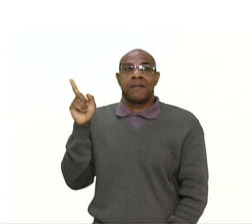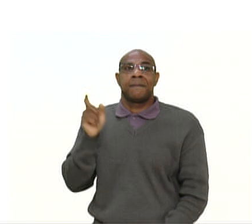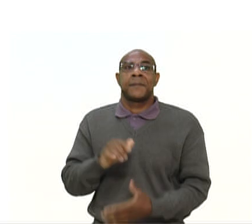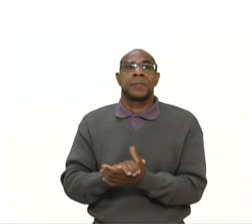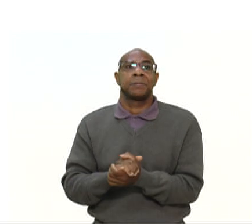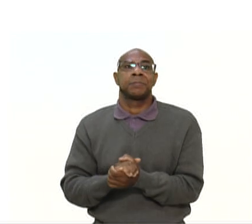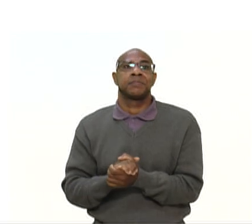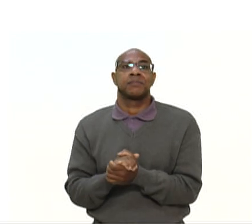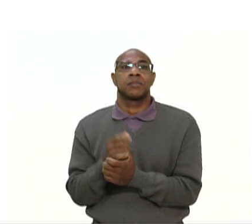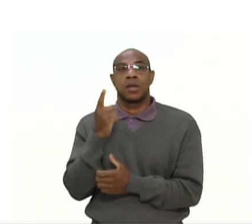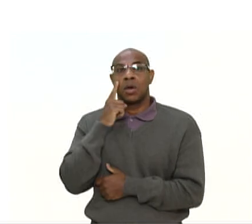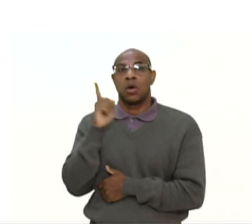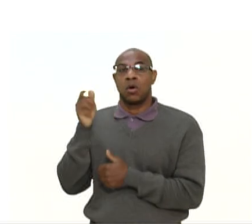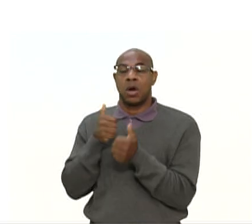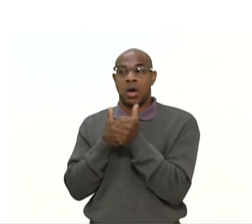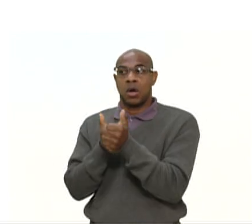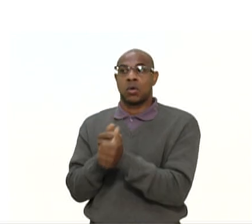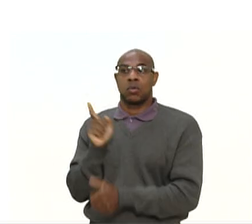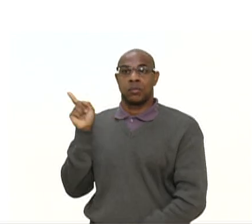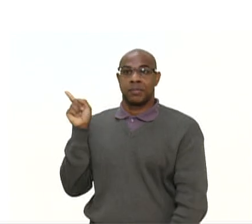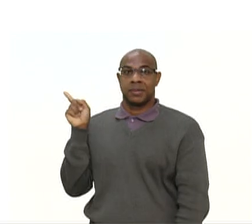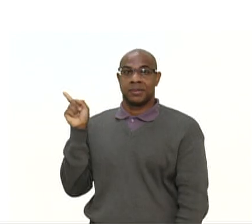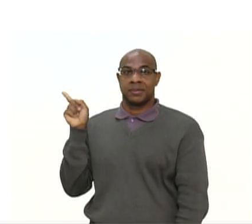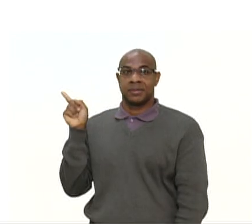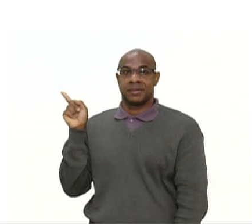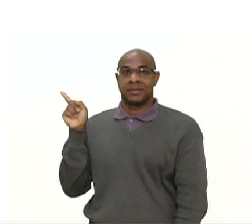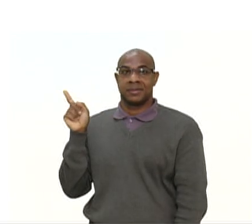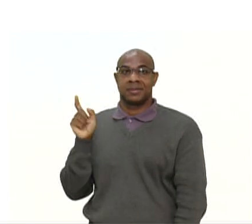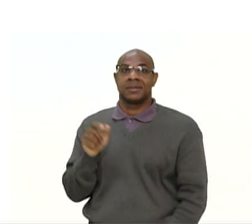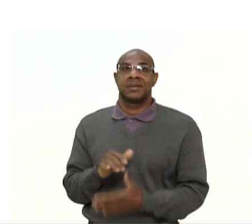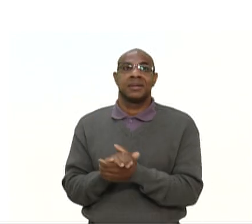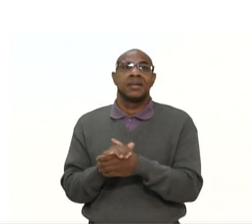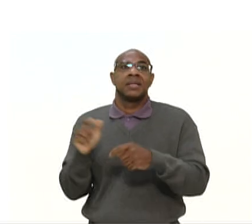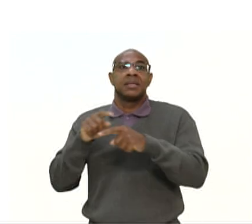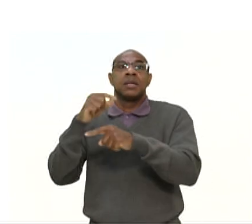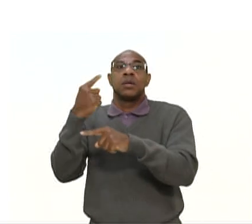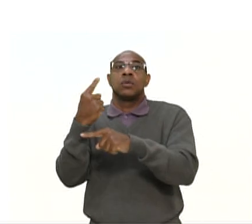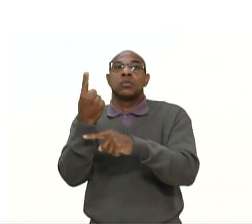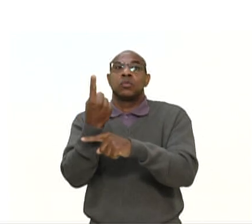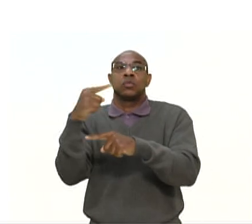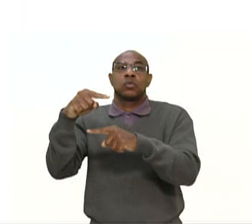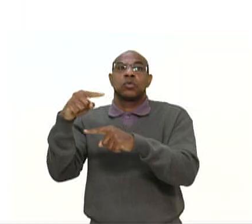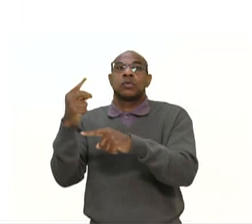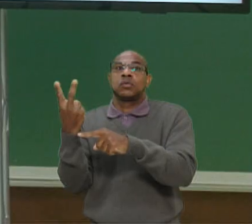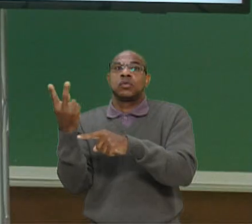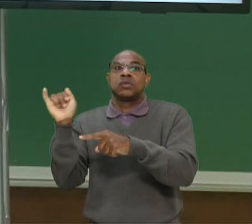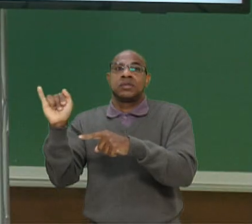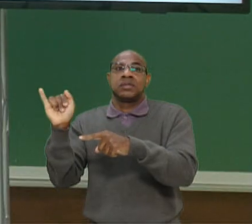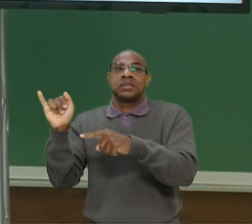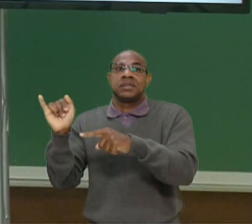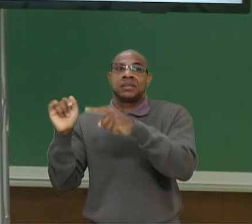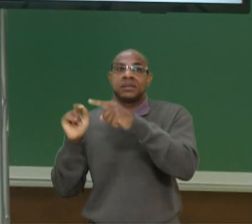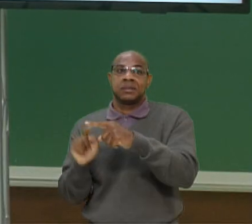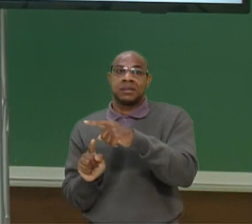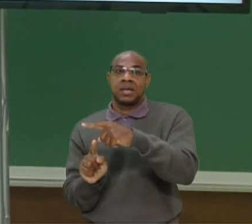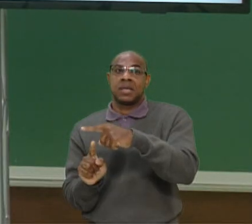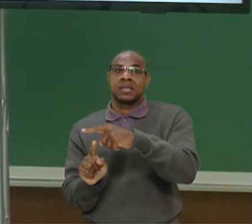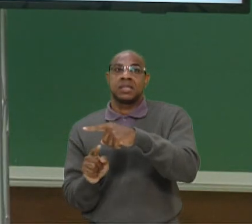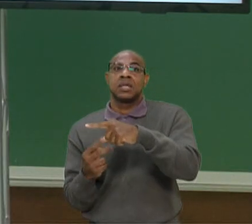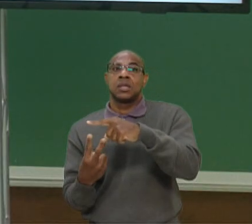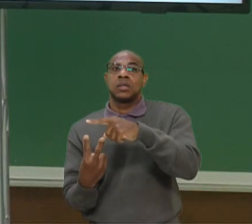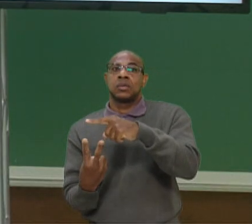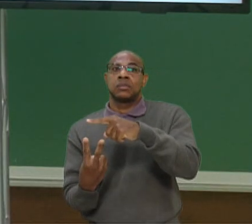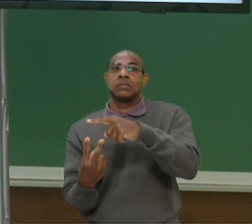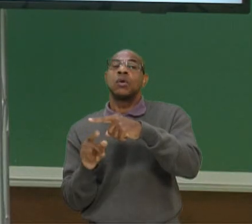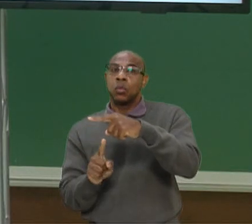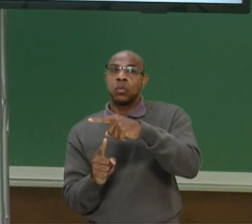2i, 1 menos 2i. Tranquilo? Agora aqui nós vamos multiplicar igual a gente fez